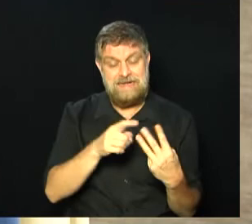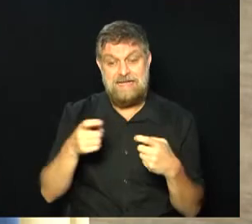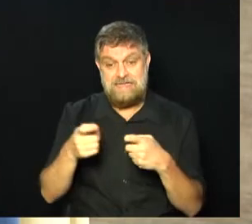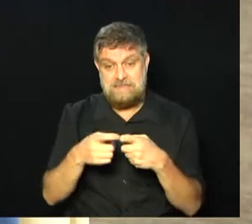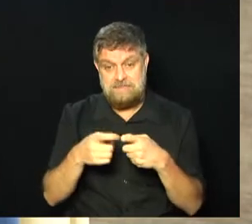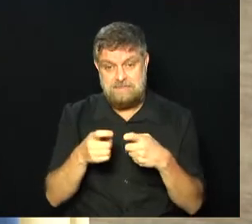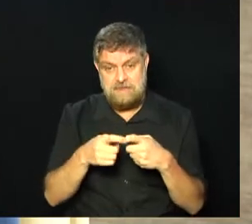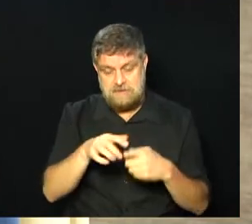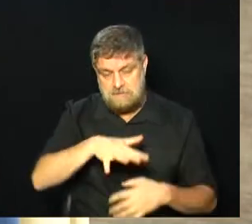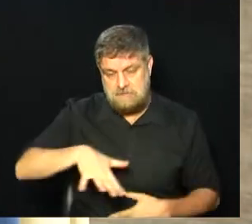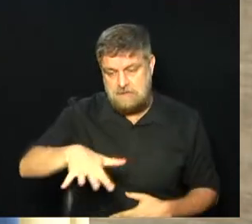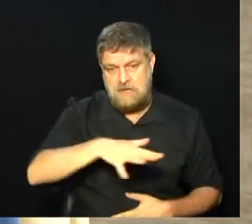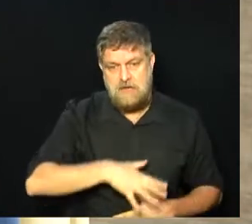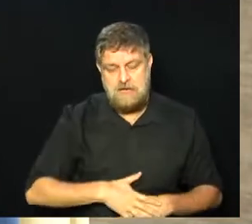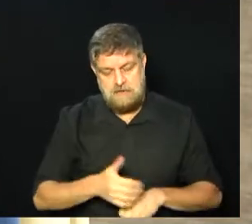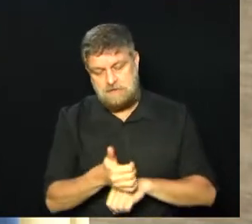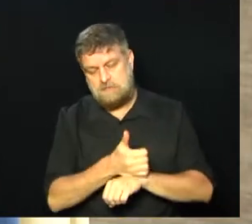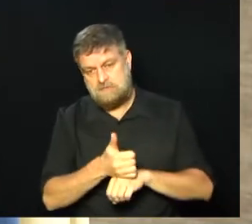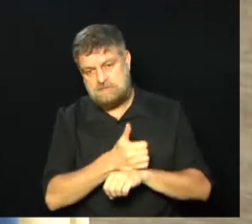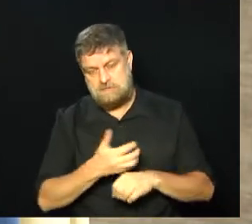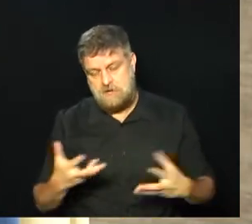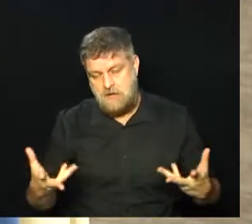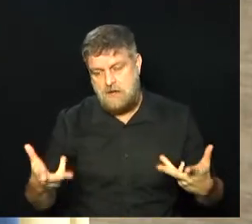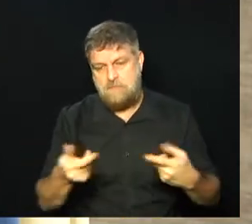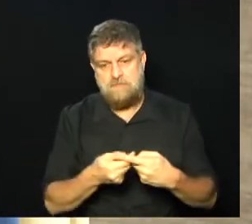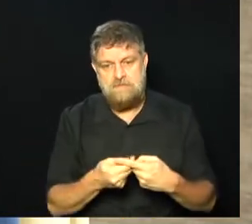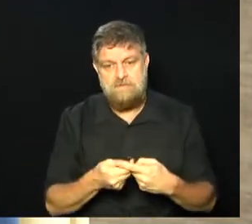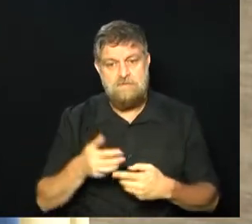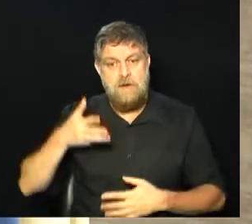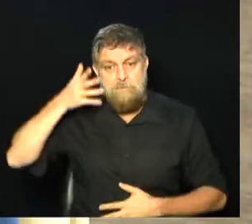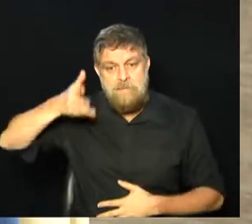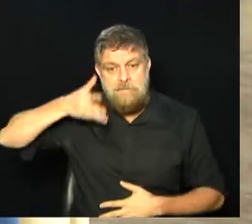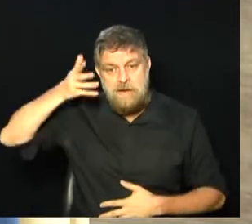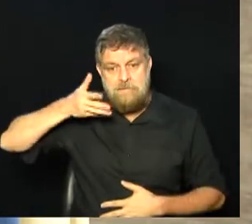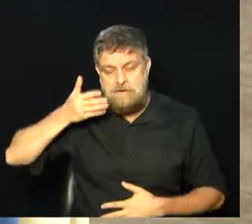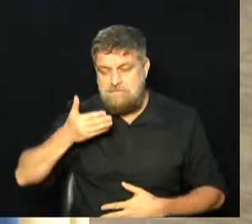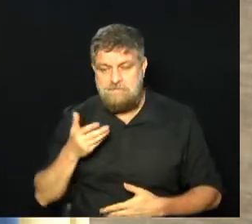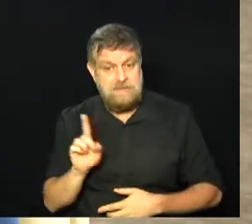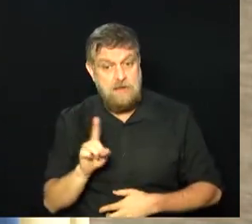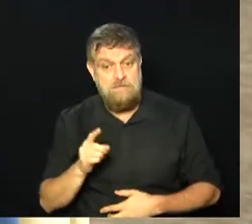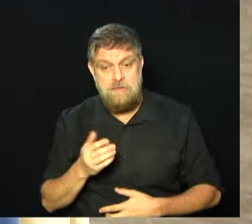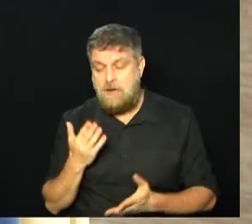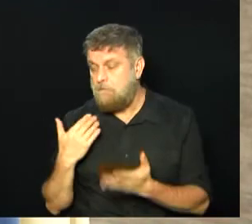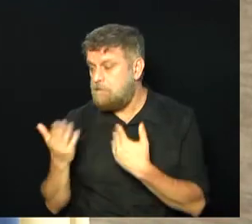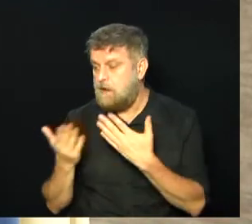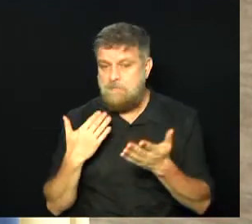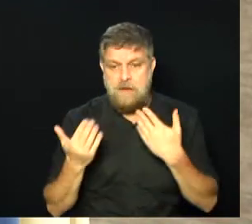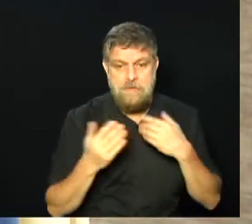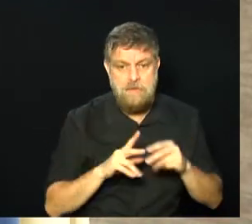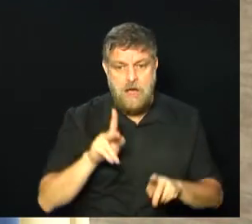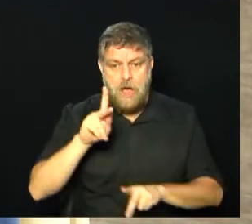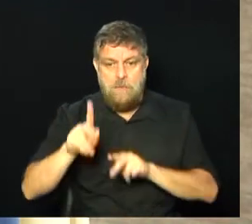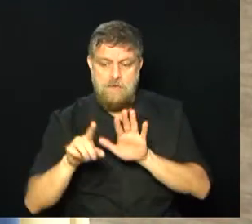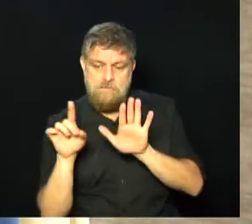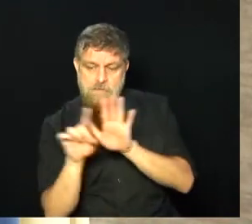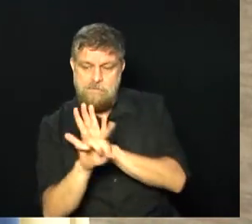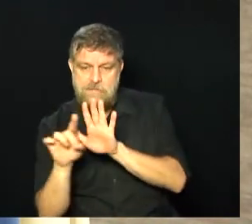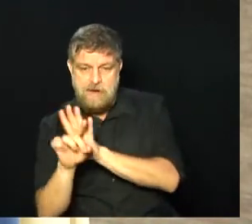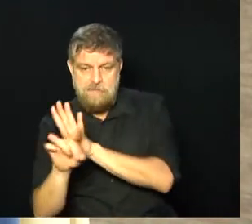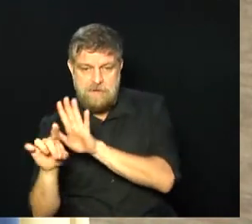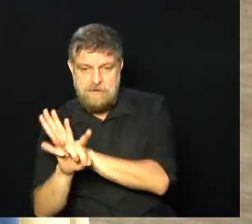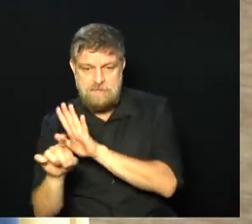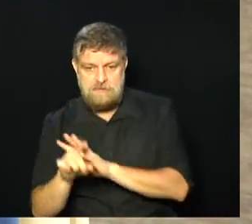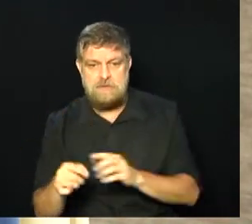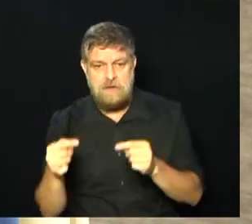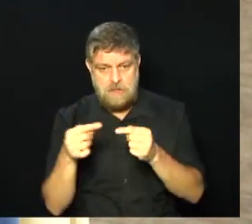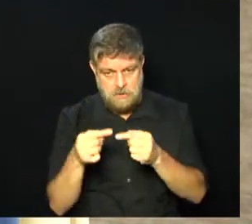muito o nosso debate, né? Virou um debate, não foi uma palestra, mas uma conversa informal. O público interagiu, algumas perguntas bem